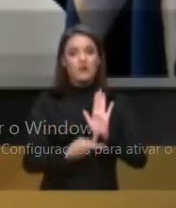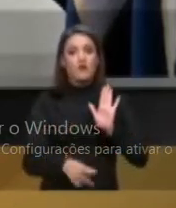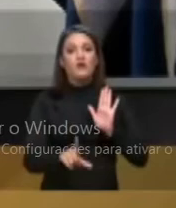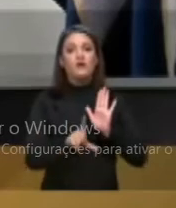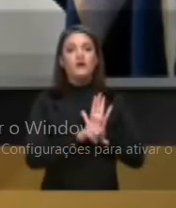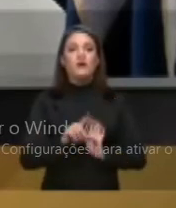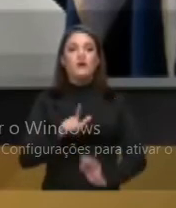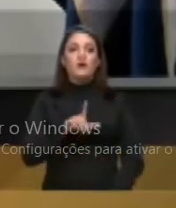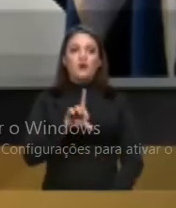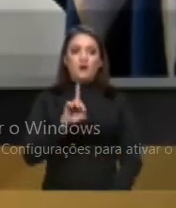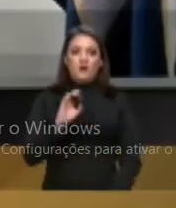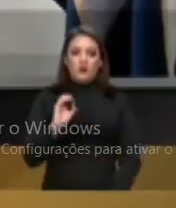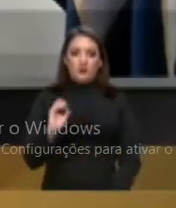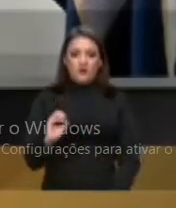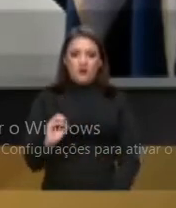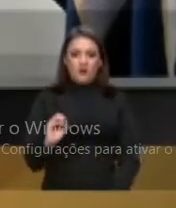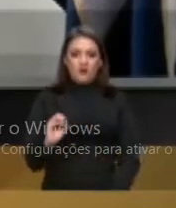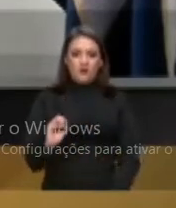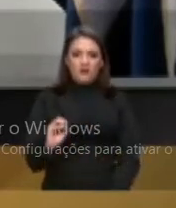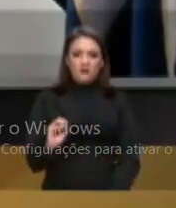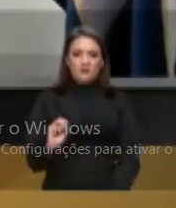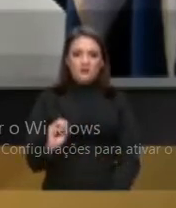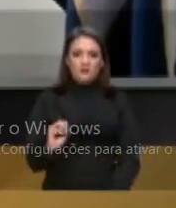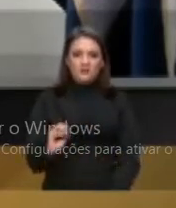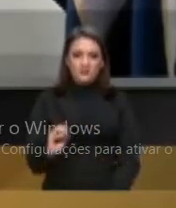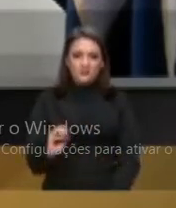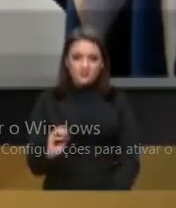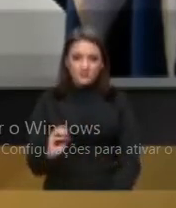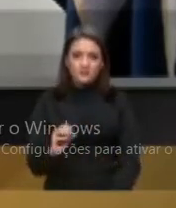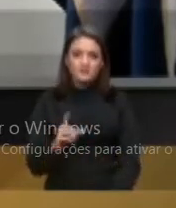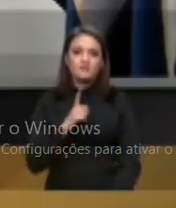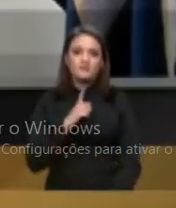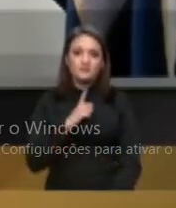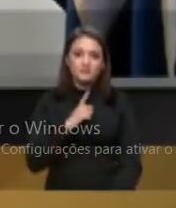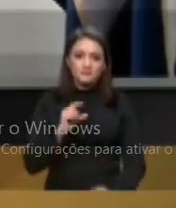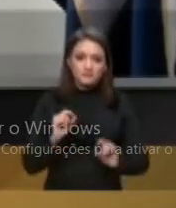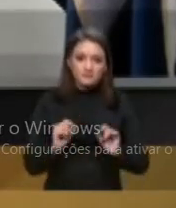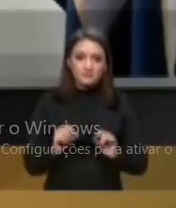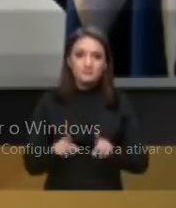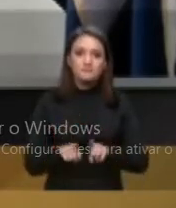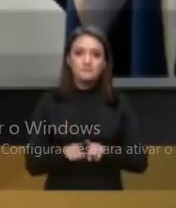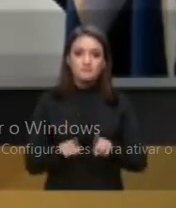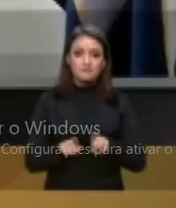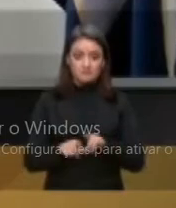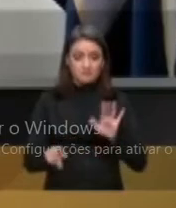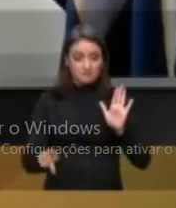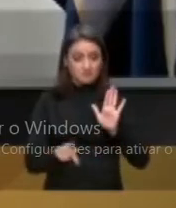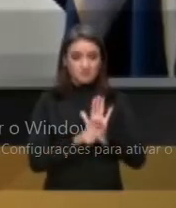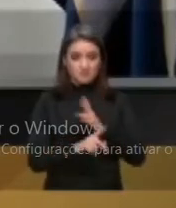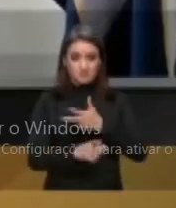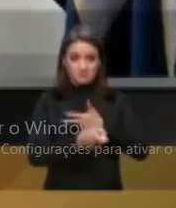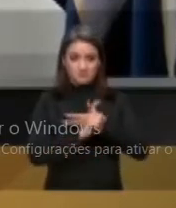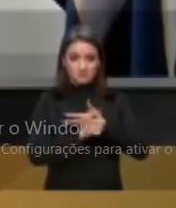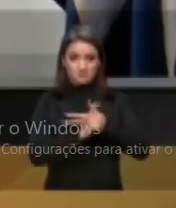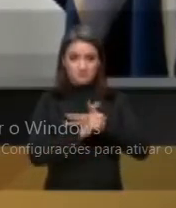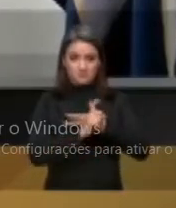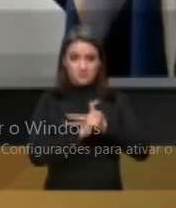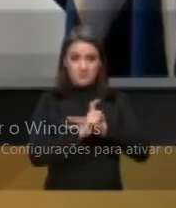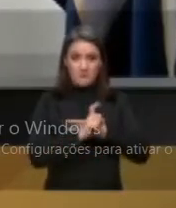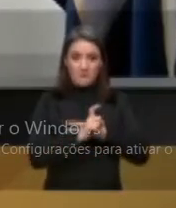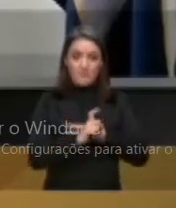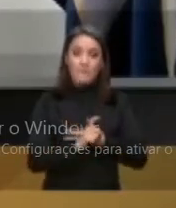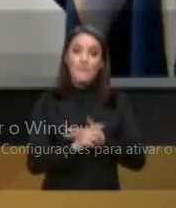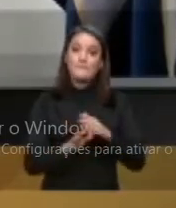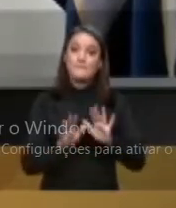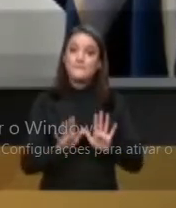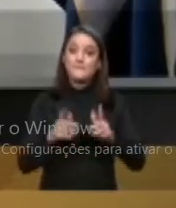O projeto de lei referente à Lei de Diretrizes Orçamentárias, conquanto se insira entre os de iniciativa reservada do